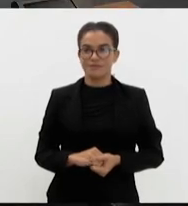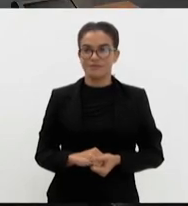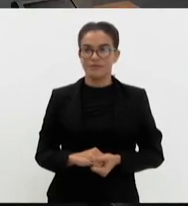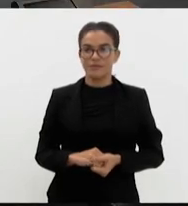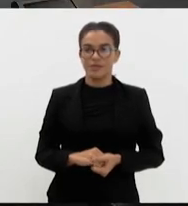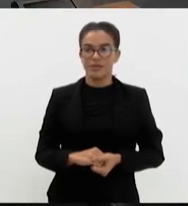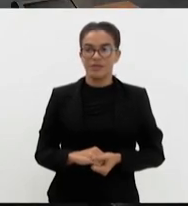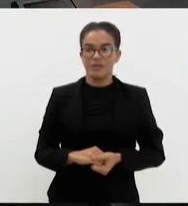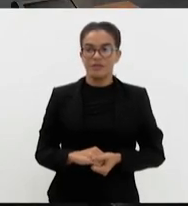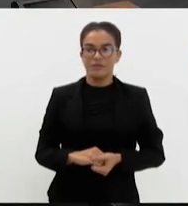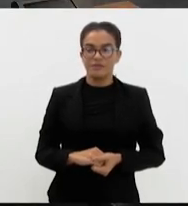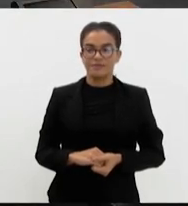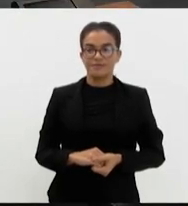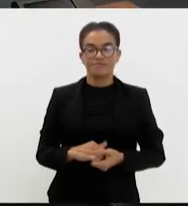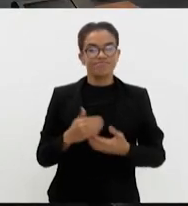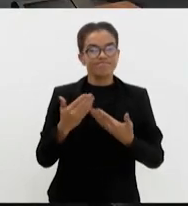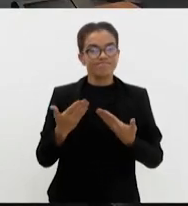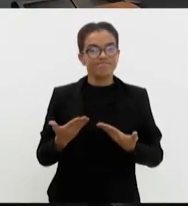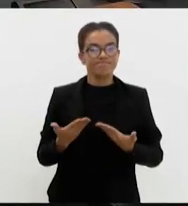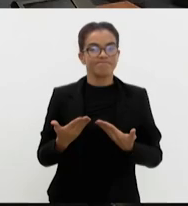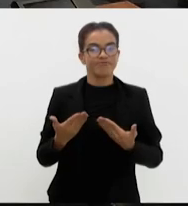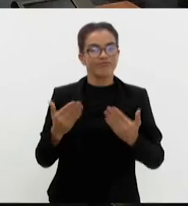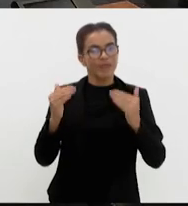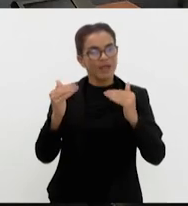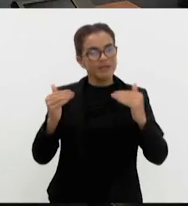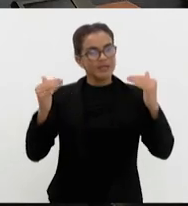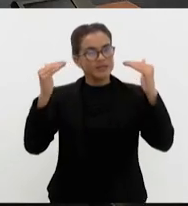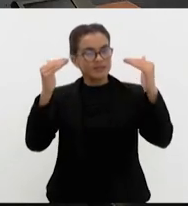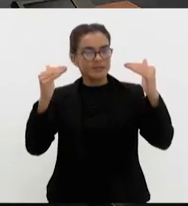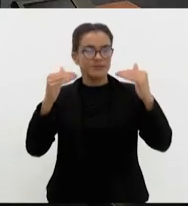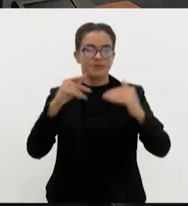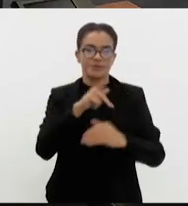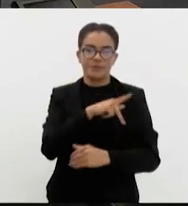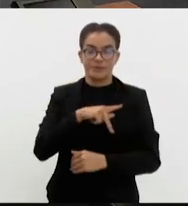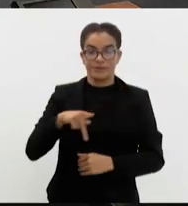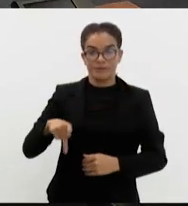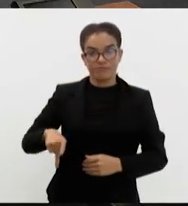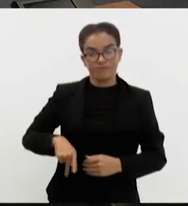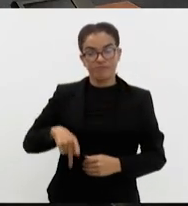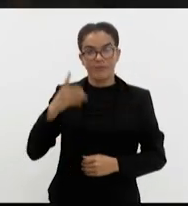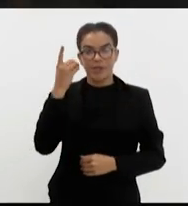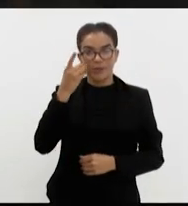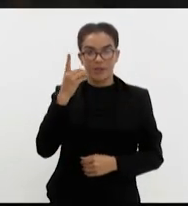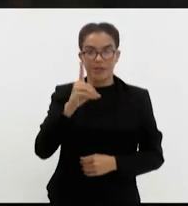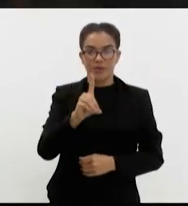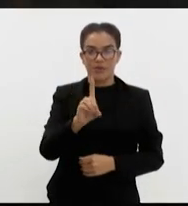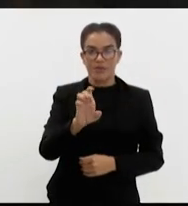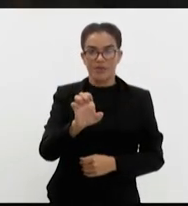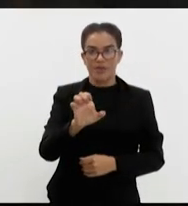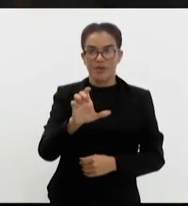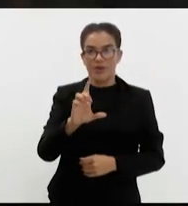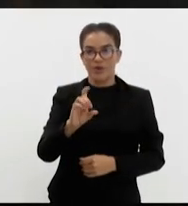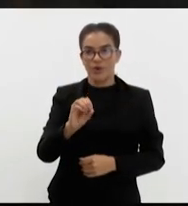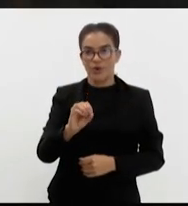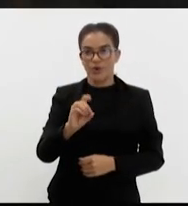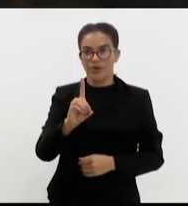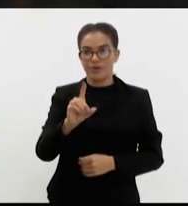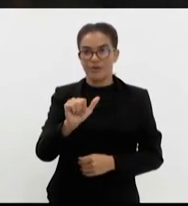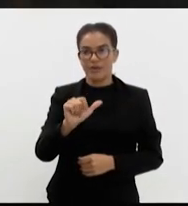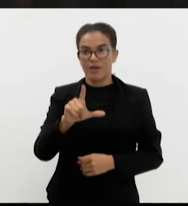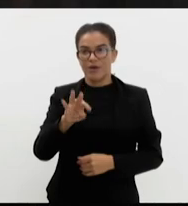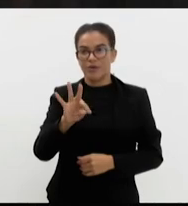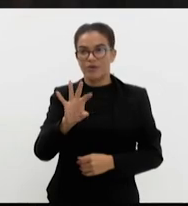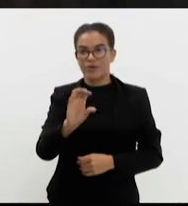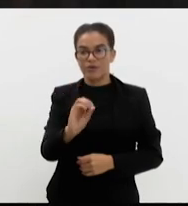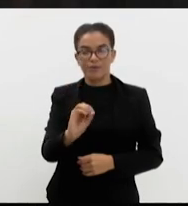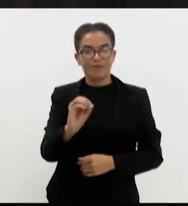acabar excelentíssimo senhor presidente amigo deputado Dr dealto colegas aqui